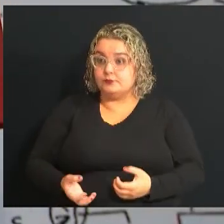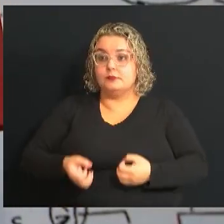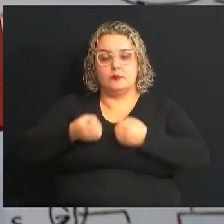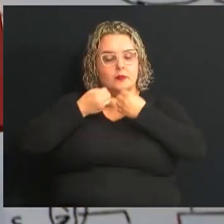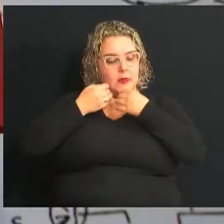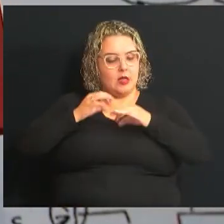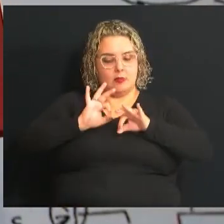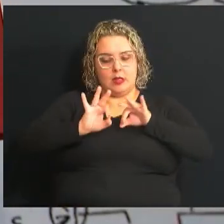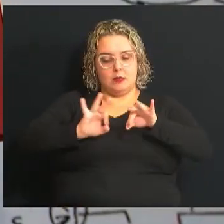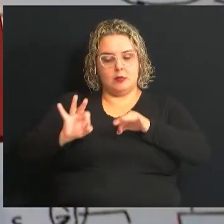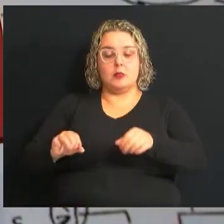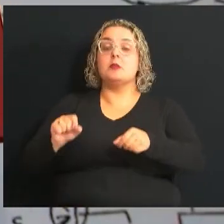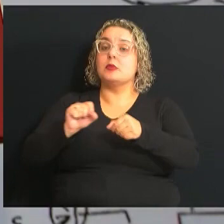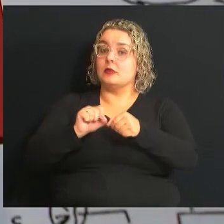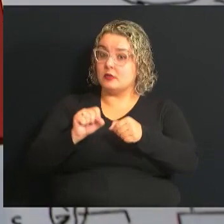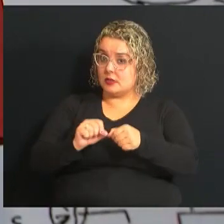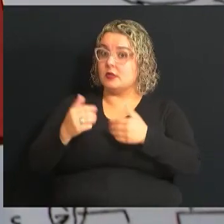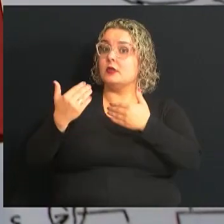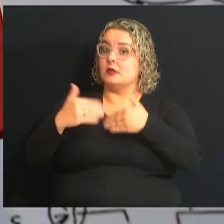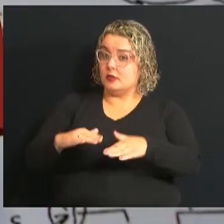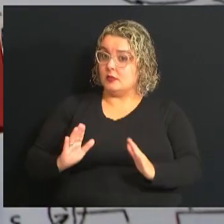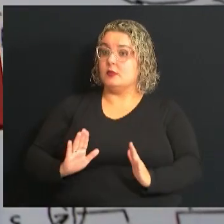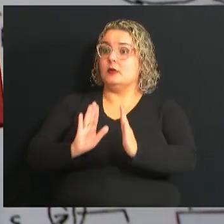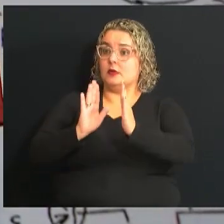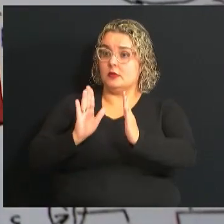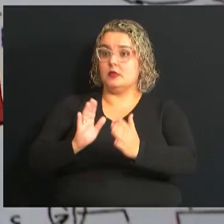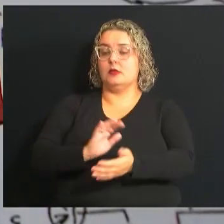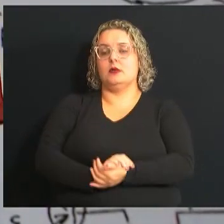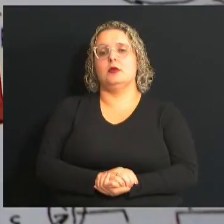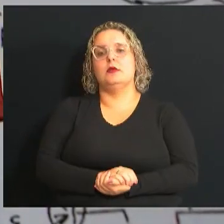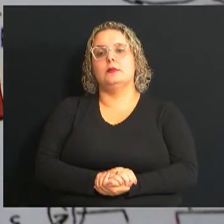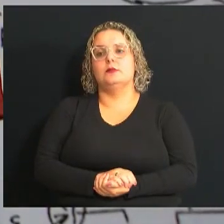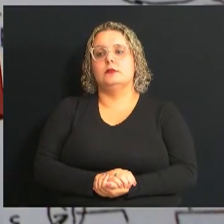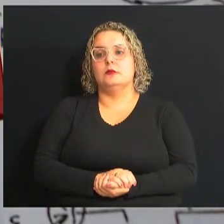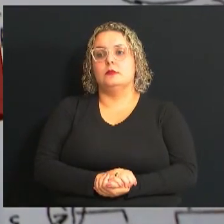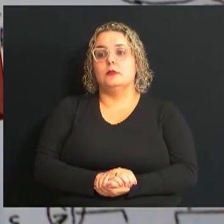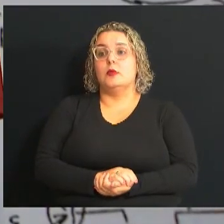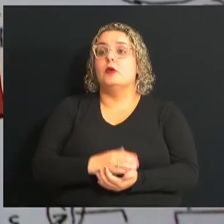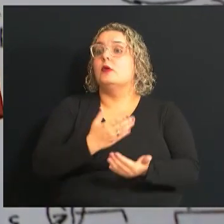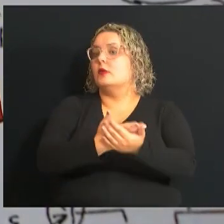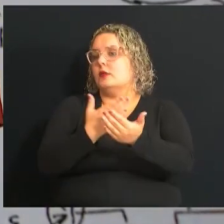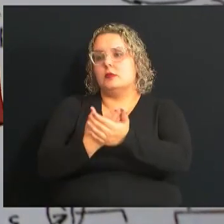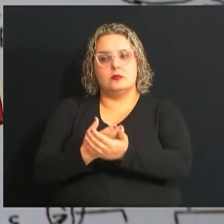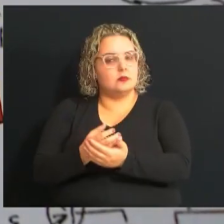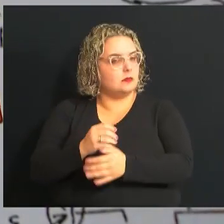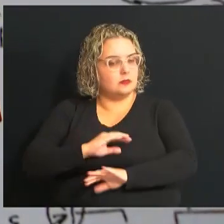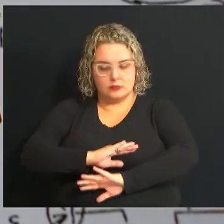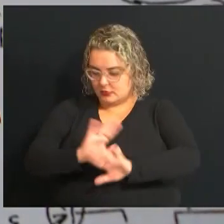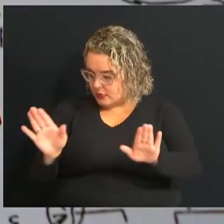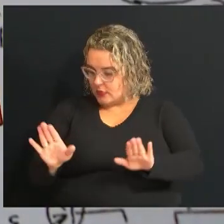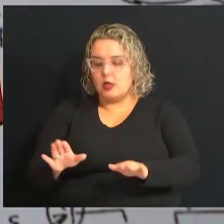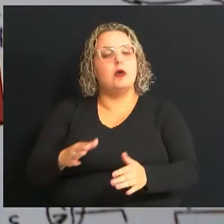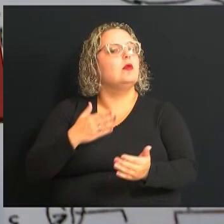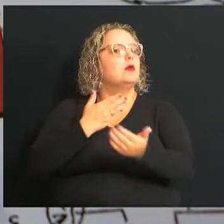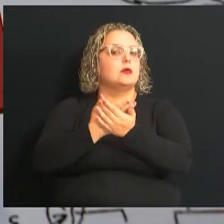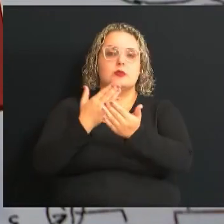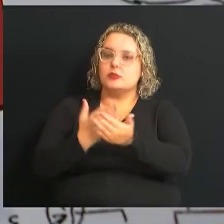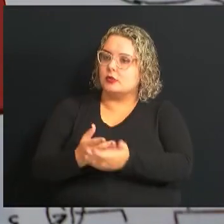para fazer e encarar essa maratona de provas. O que deu para estudar já foi, né? Já foi, com